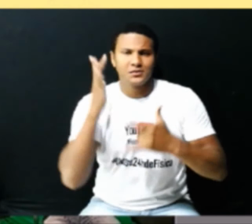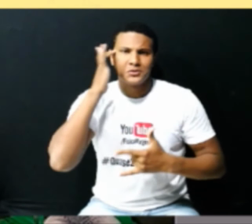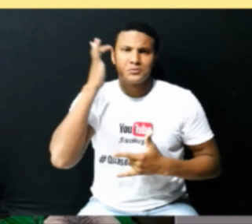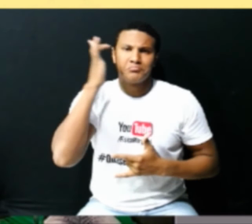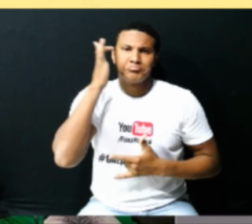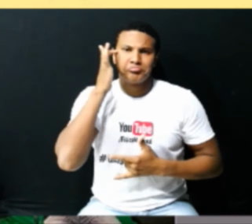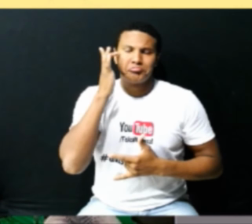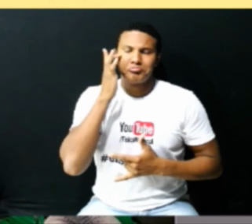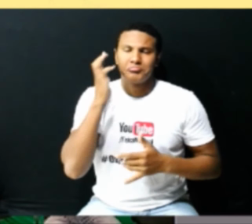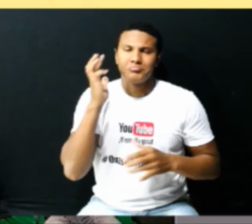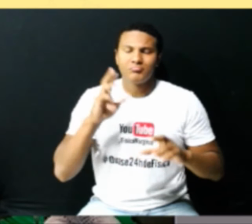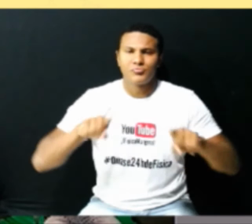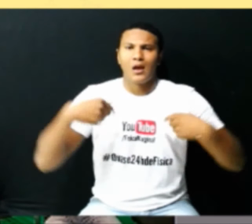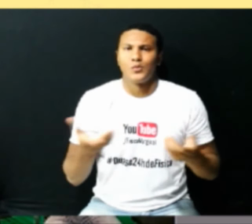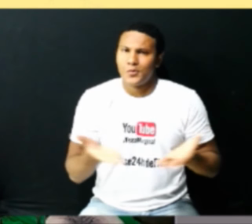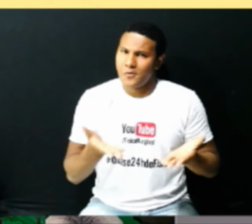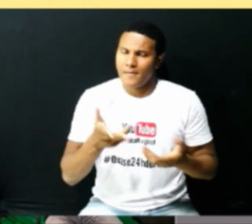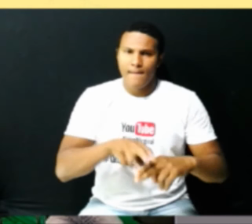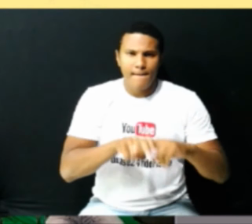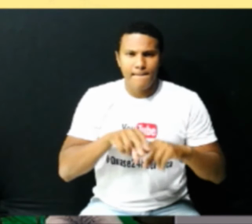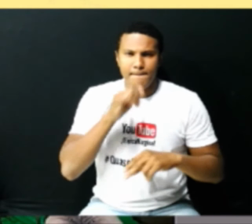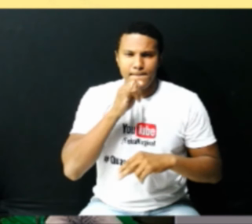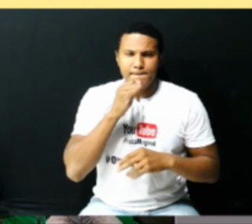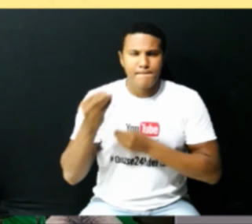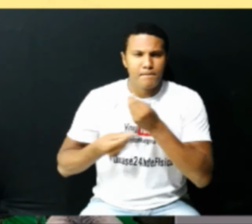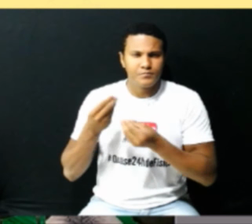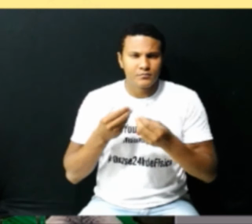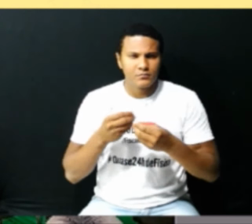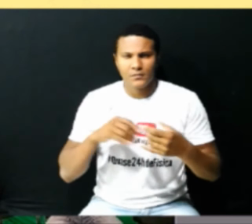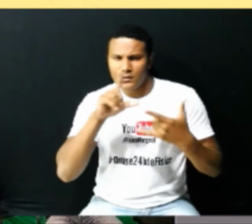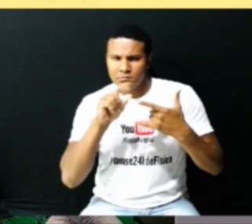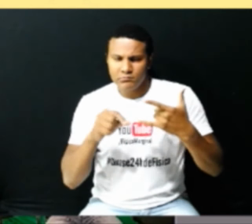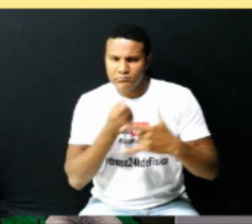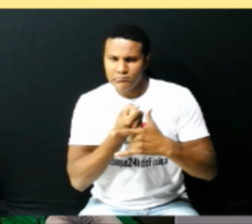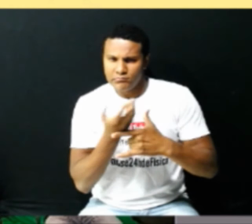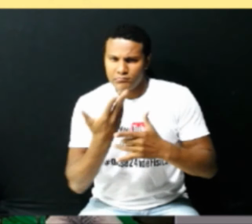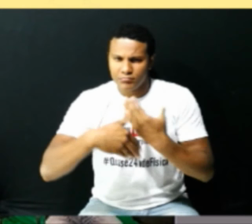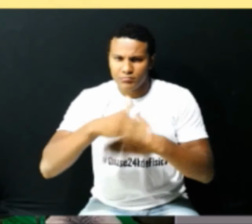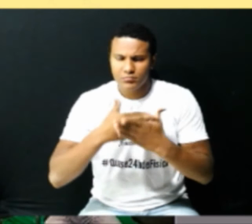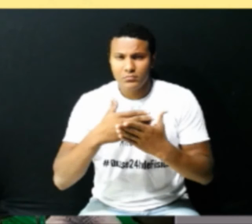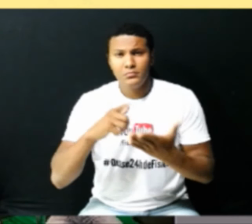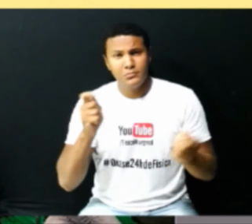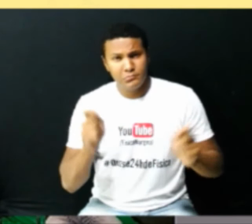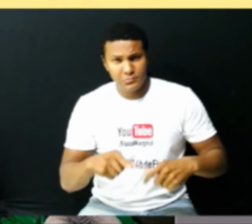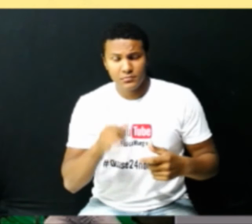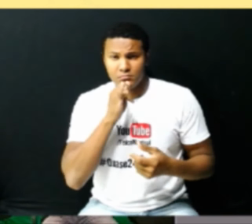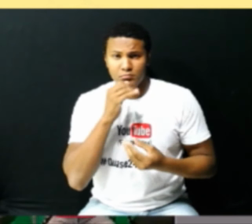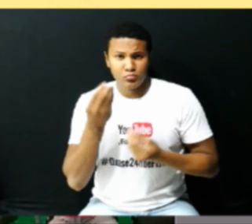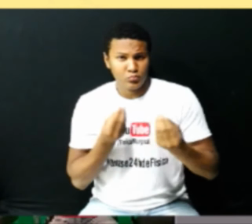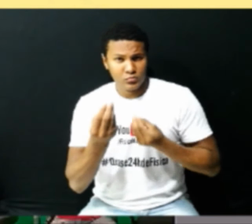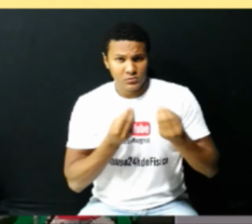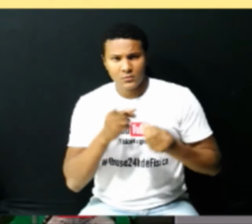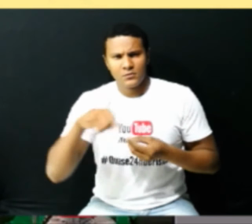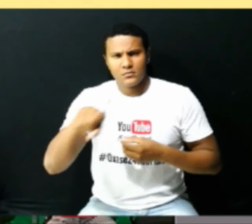quintas, sempre resolvendo questões. Basta conectar, vai aparecer um sinalzinho de ao vivo lá e você vai poder participar ao vivo dessa